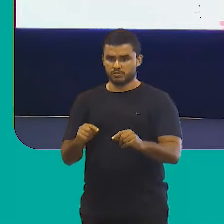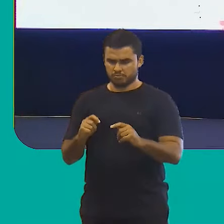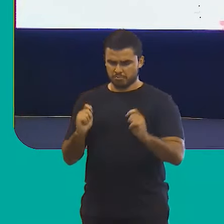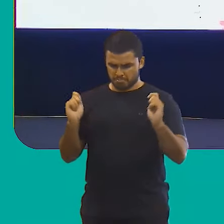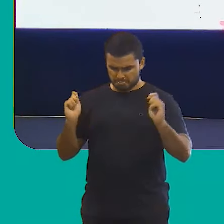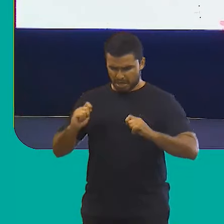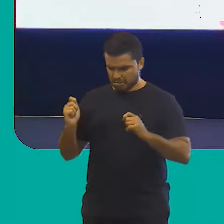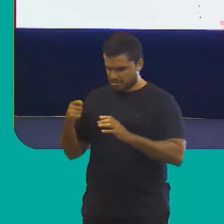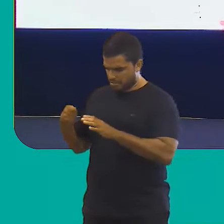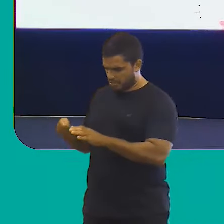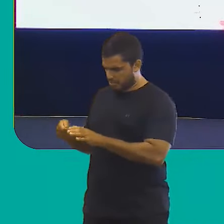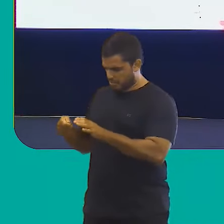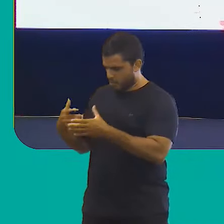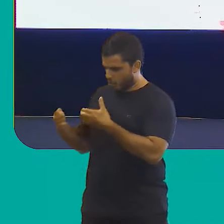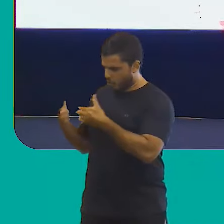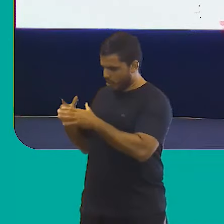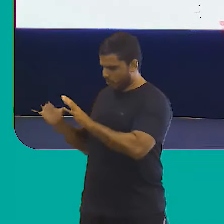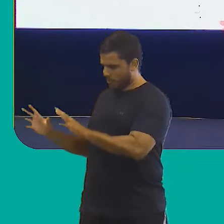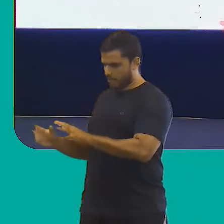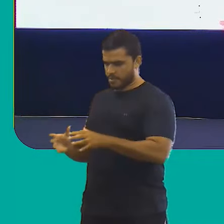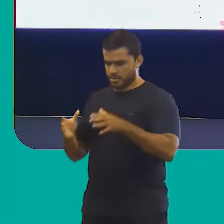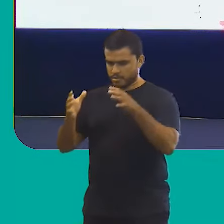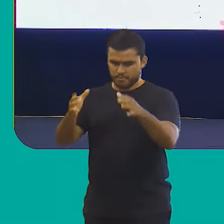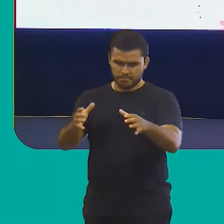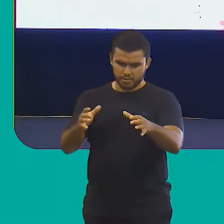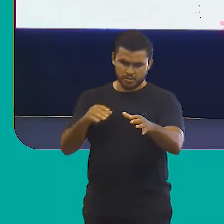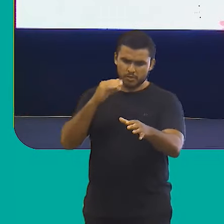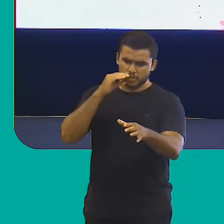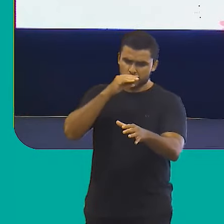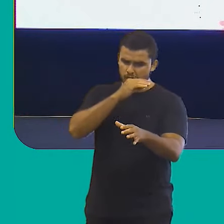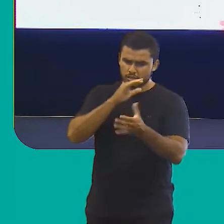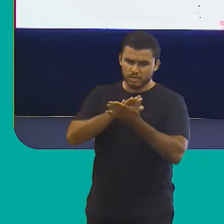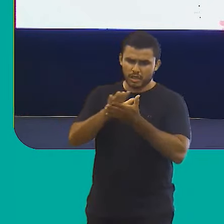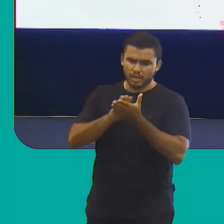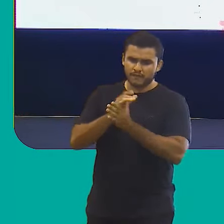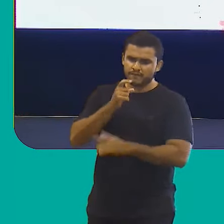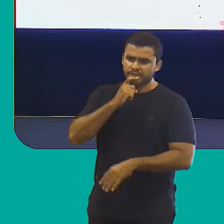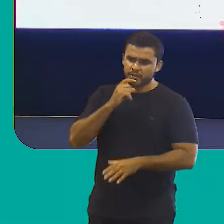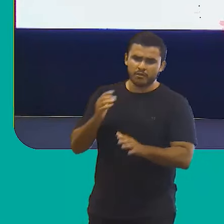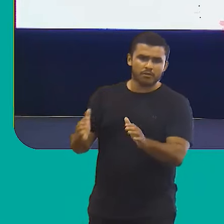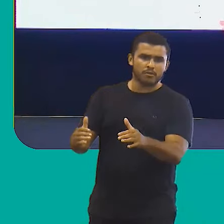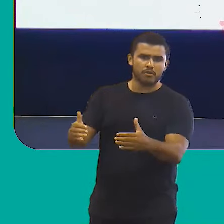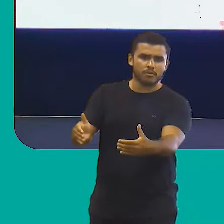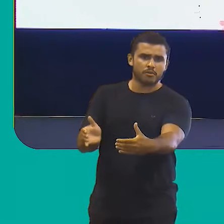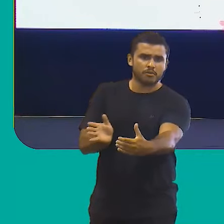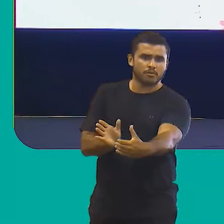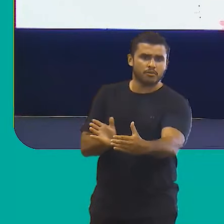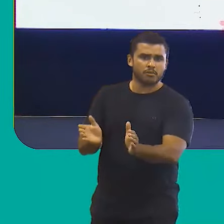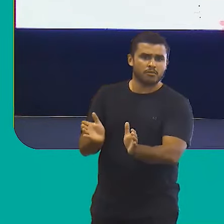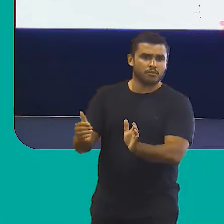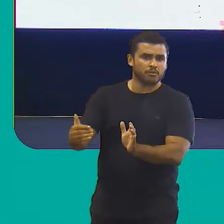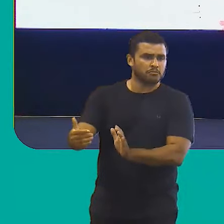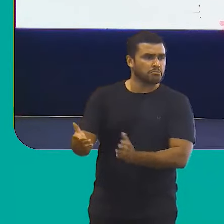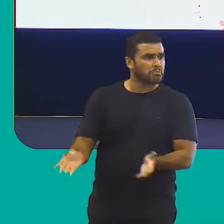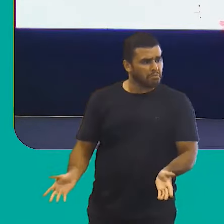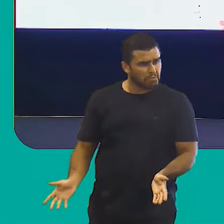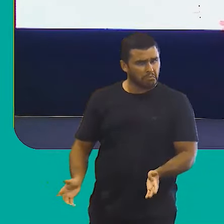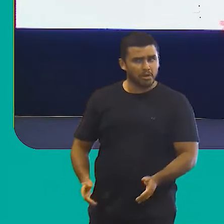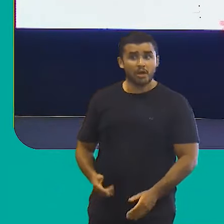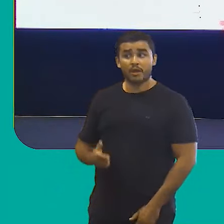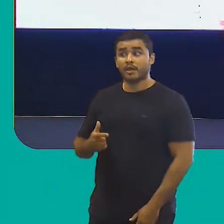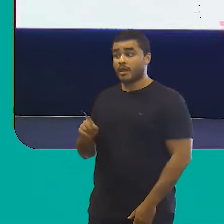né? Tem que ser uma panela feita de material condutor e magnético. Então tem que ser